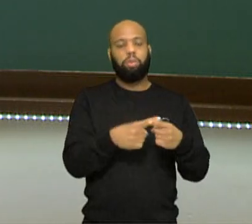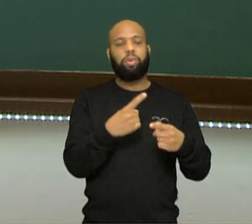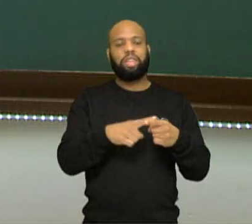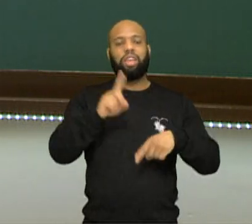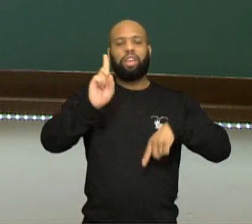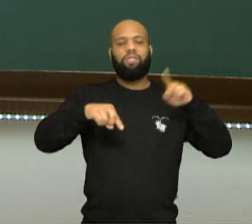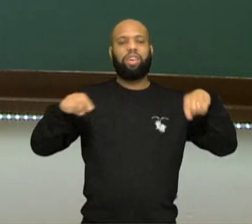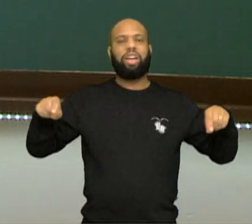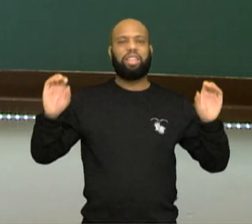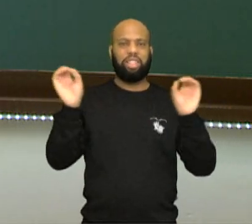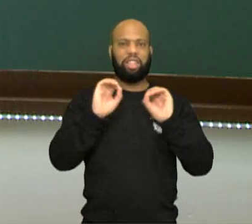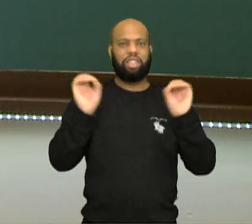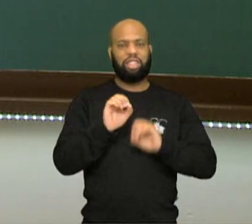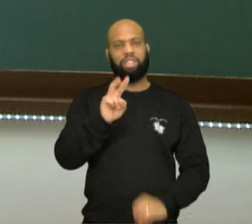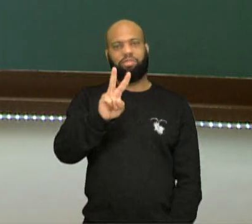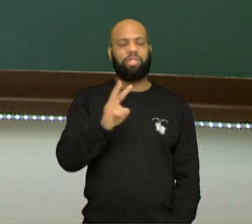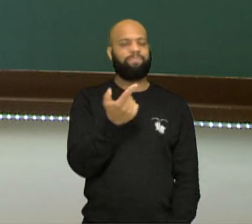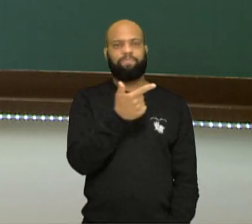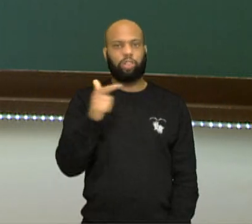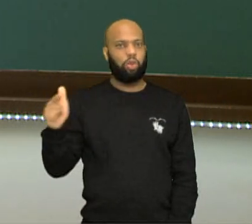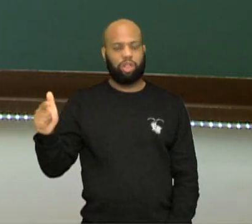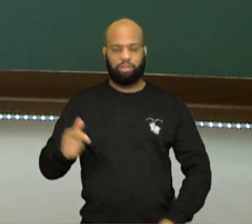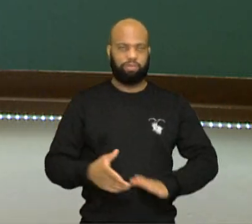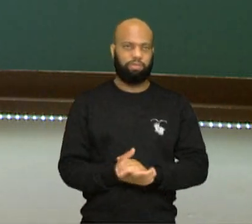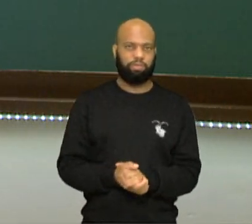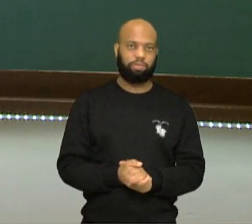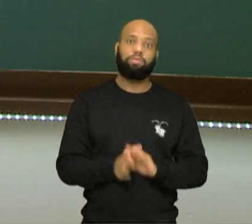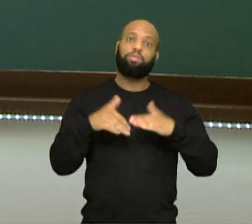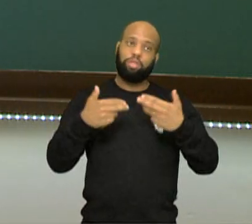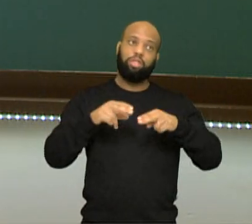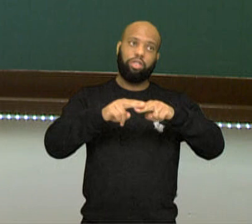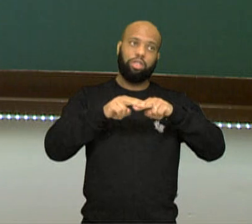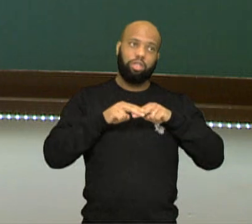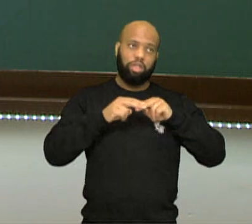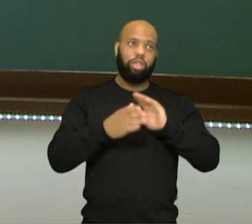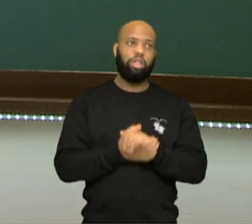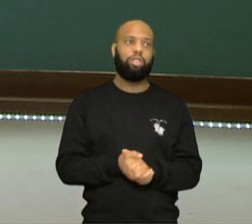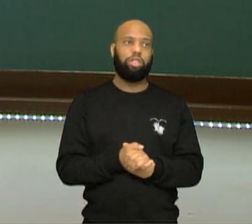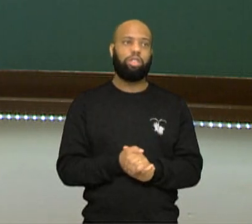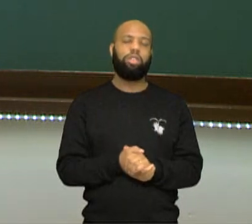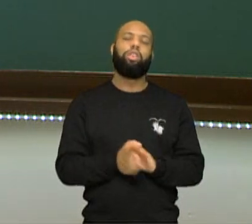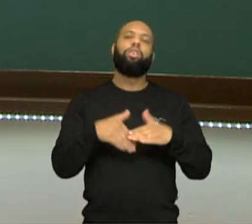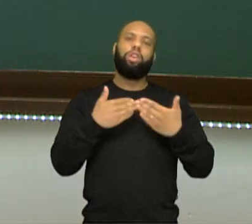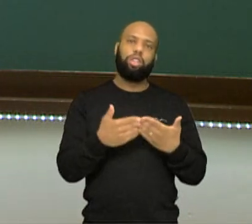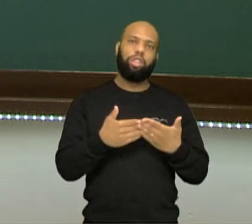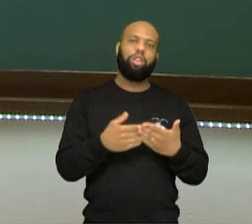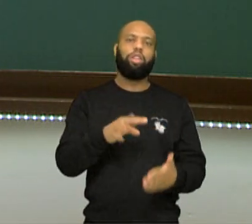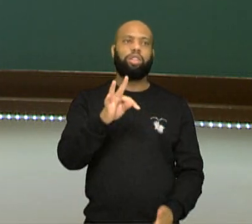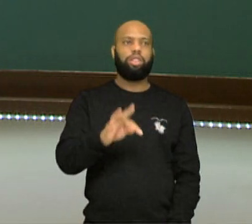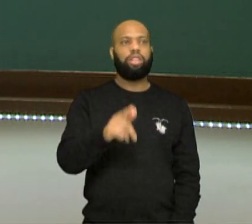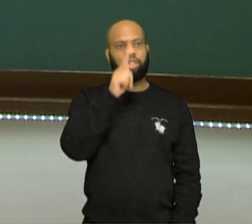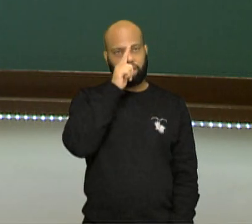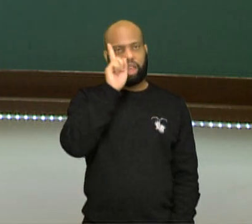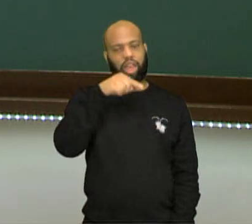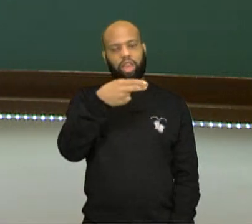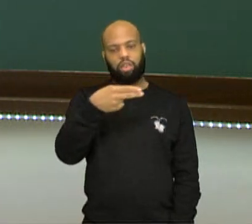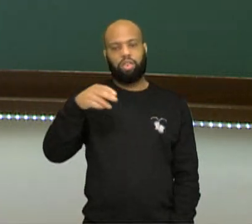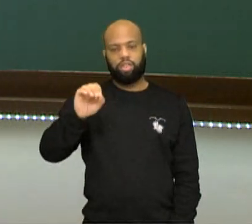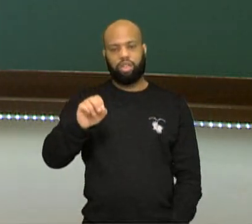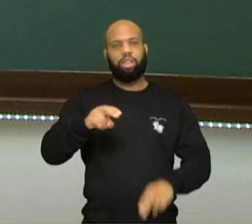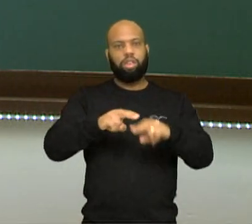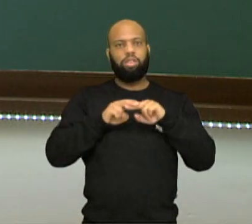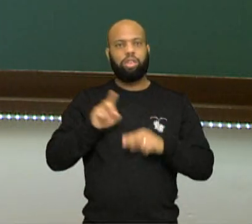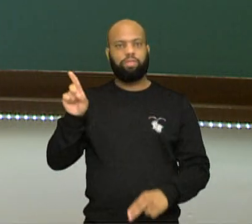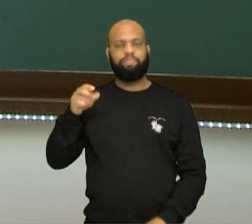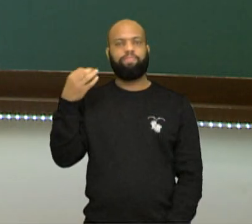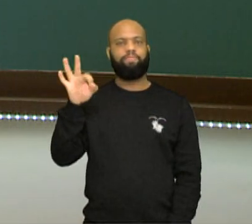potencial. Não vai ter nenhuma variação em volts. Portanto, o trabalho realmente é nulo. Por isso, essa afirmação é